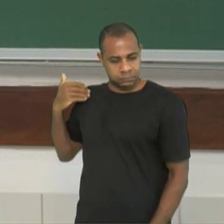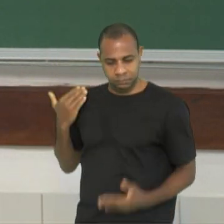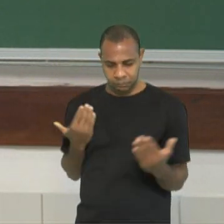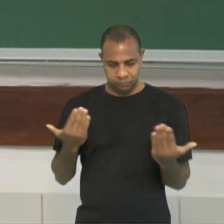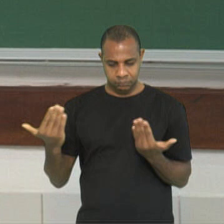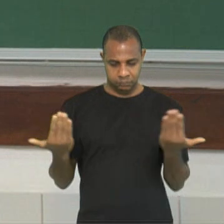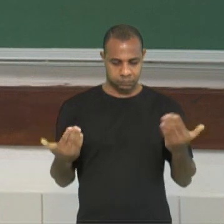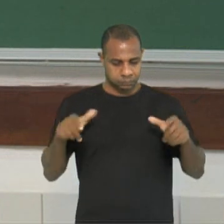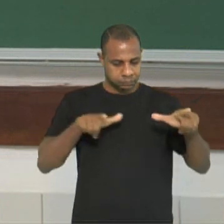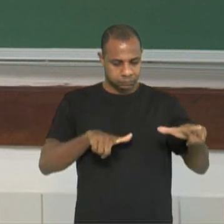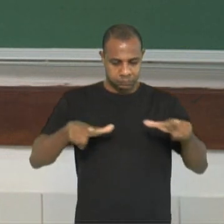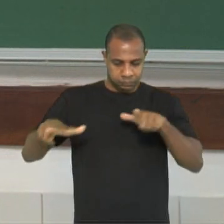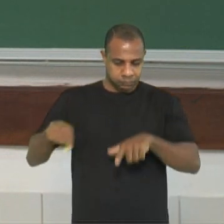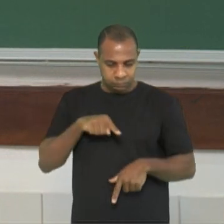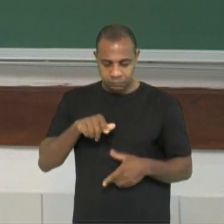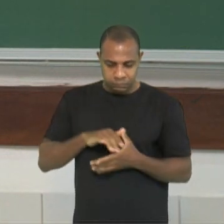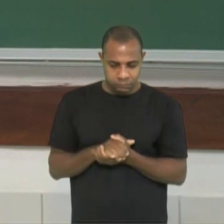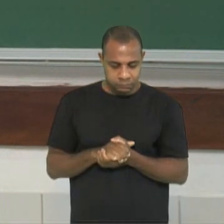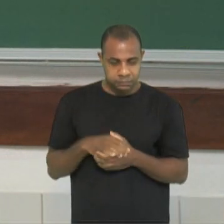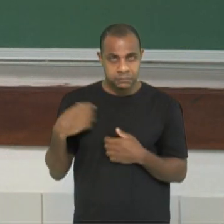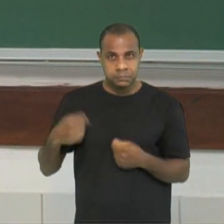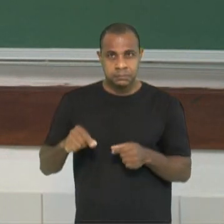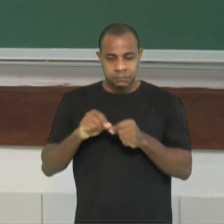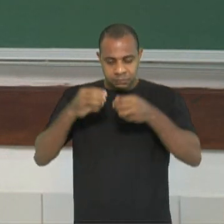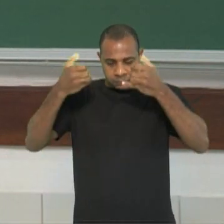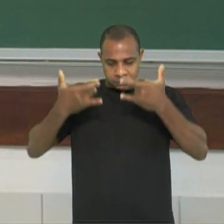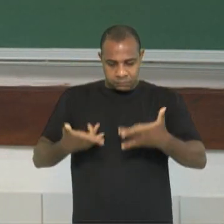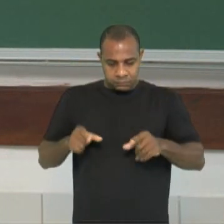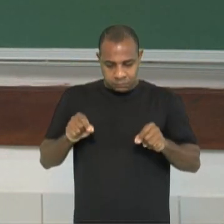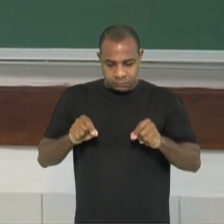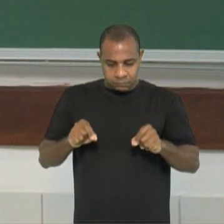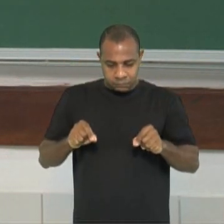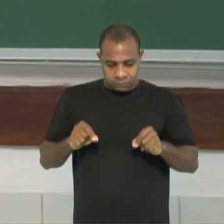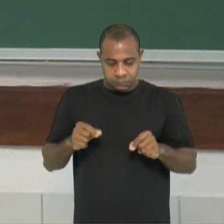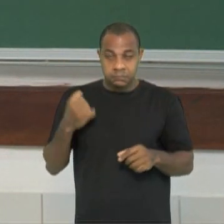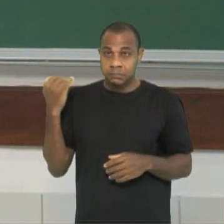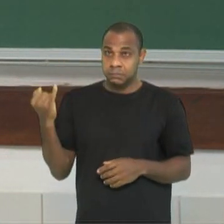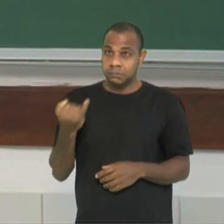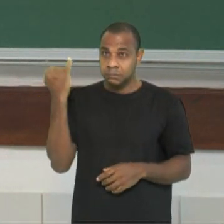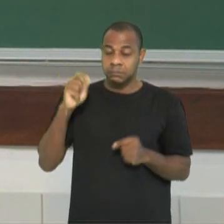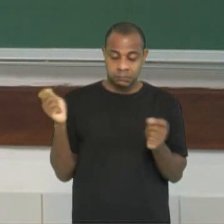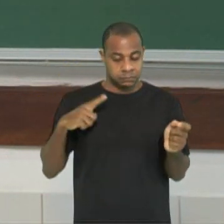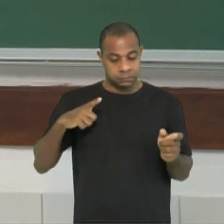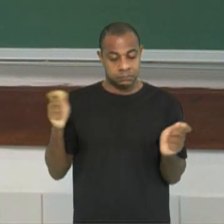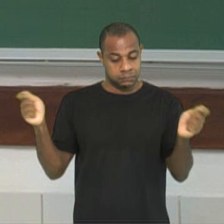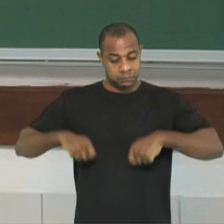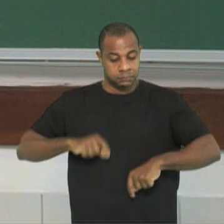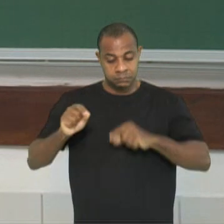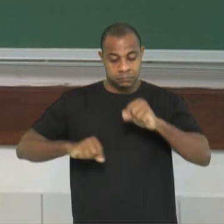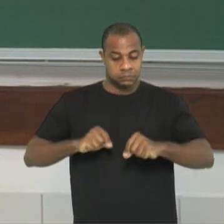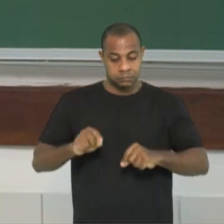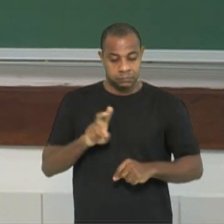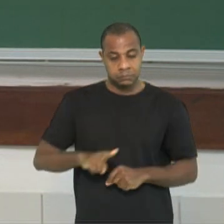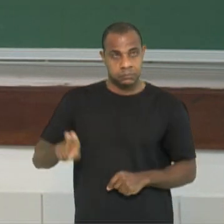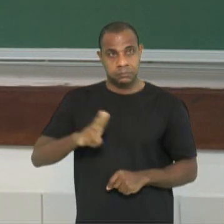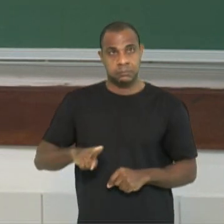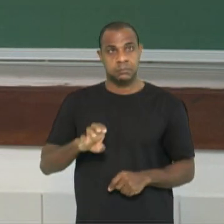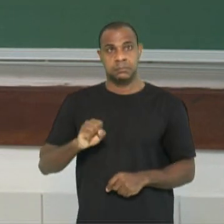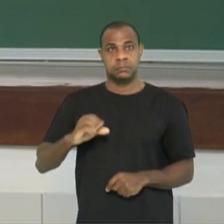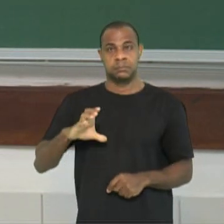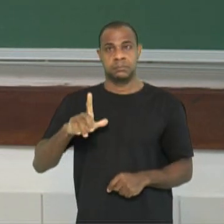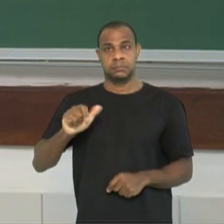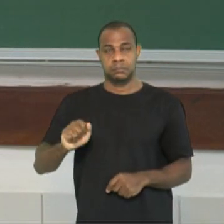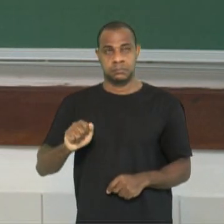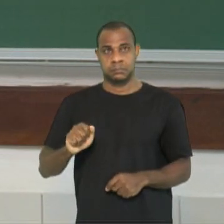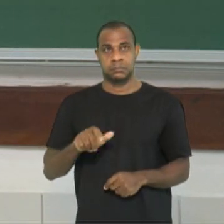dois mapas. Para você conseguir determinar a área, é fundamental que você tenha a capacidade de utilizar a escala, seja